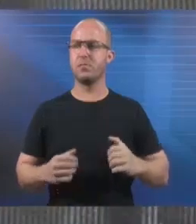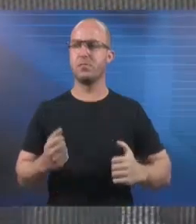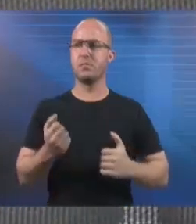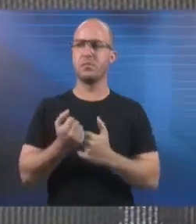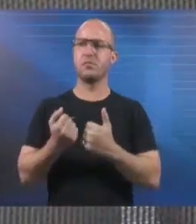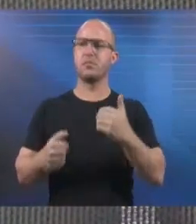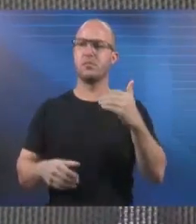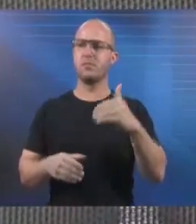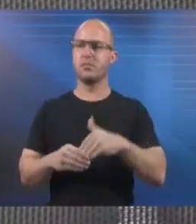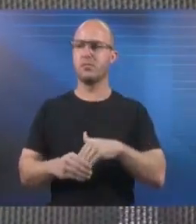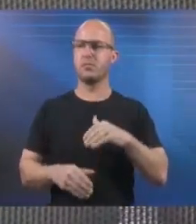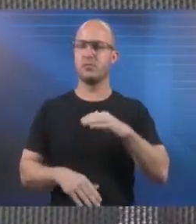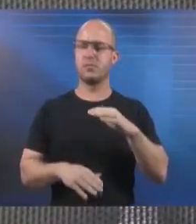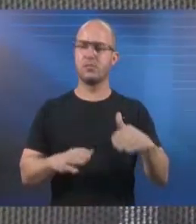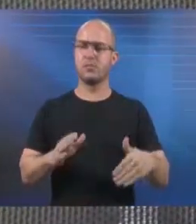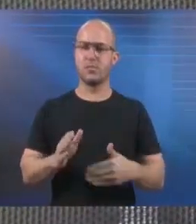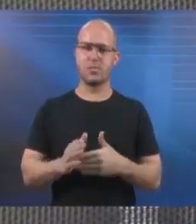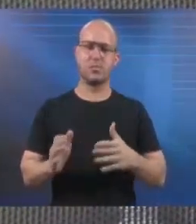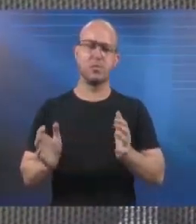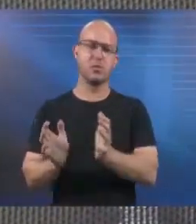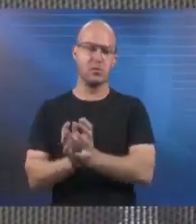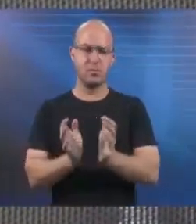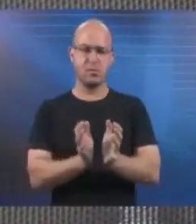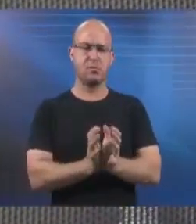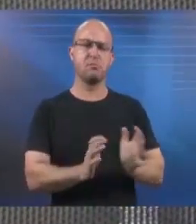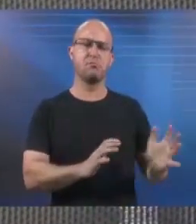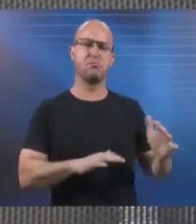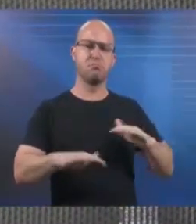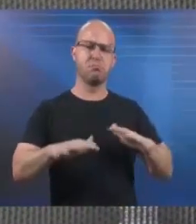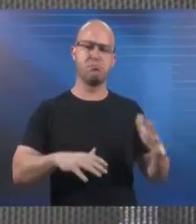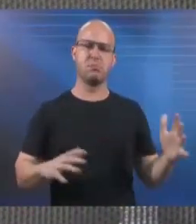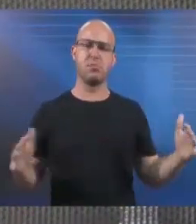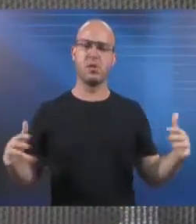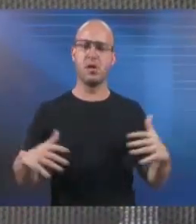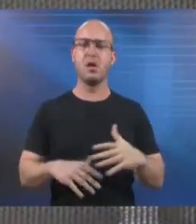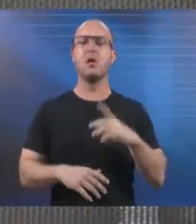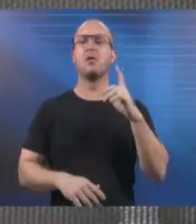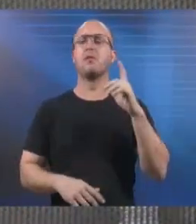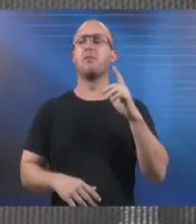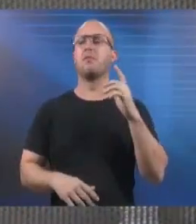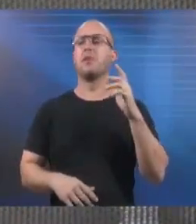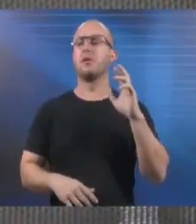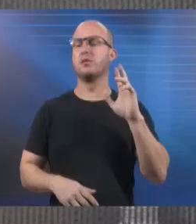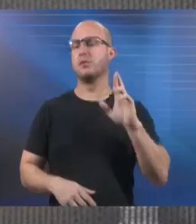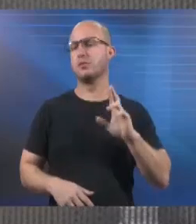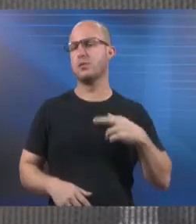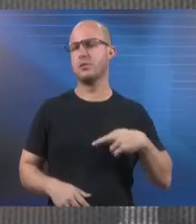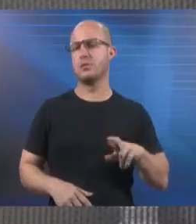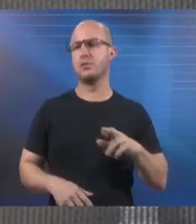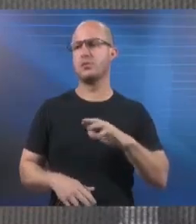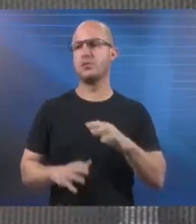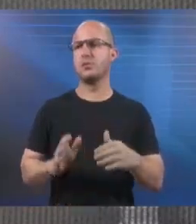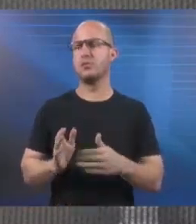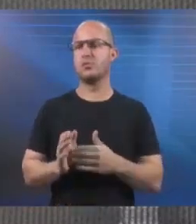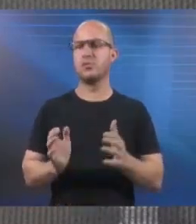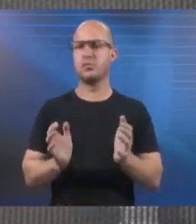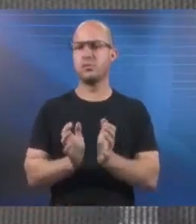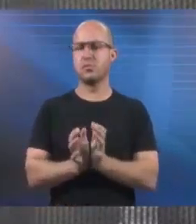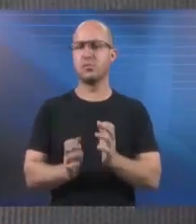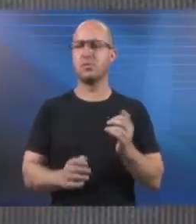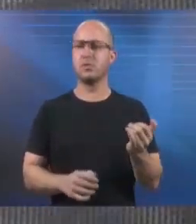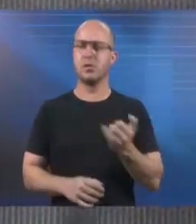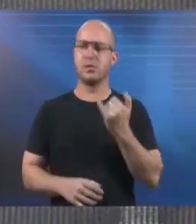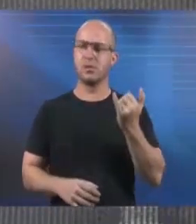votação então que todas as bancadas se mobilizem vocês têm razão mas aqui tá faltando membros de todas as bancadas então é